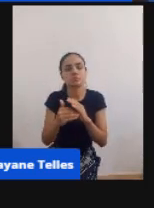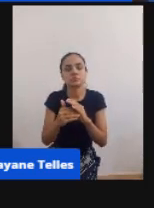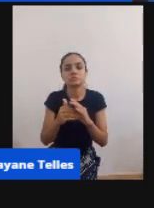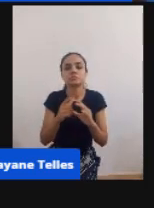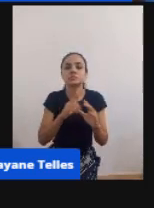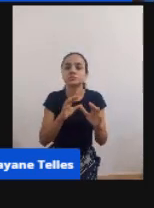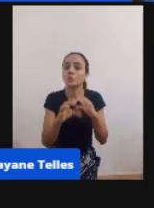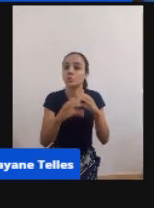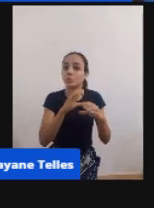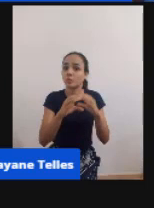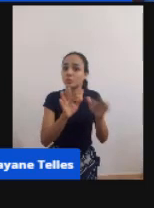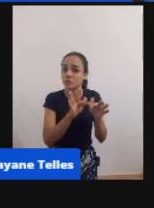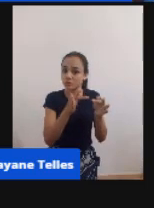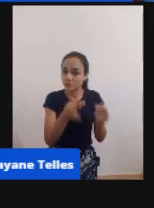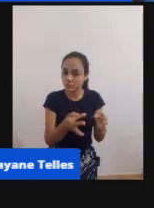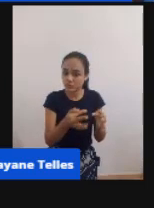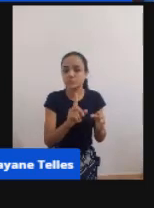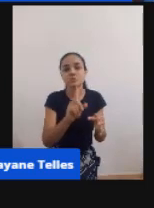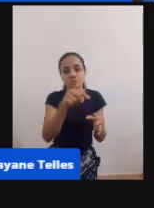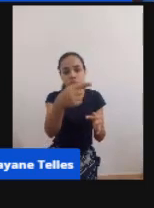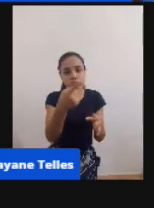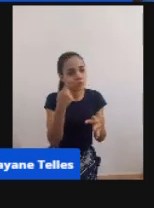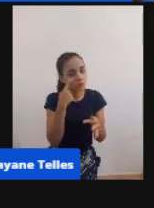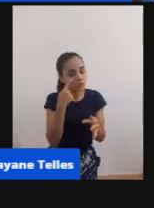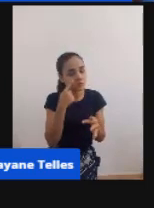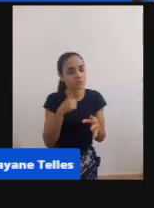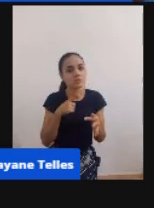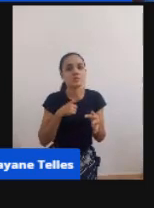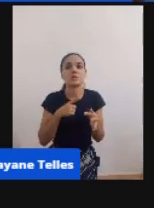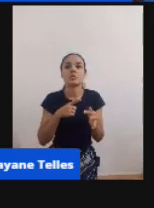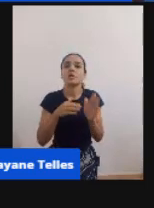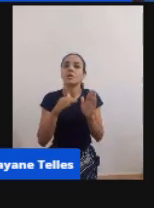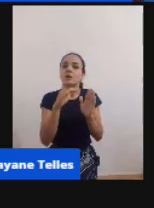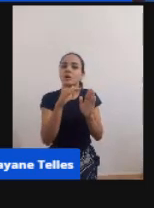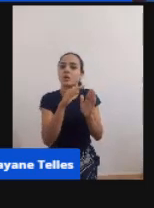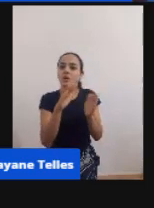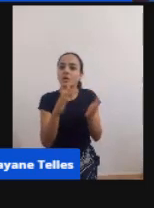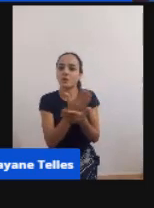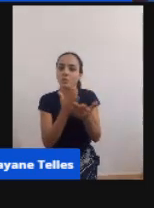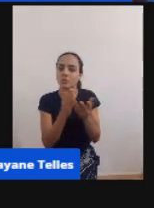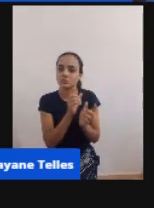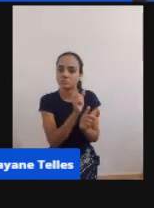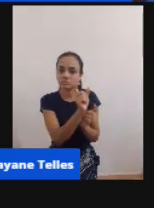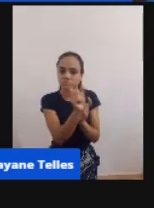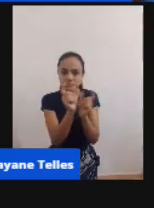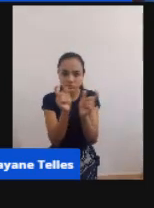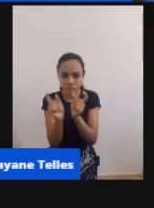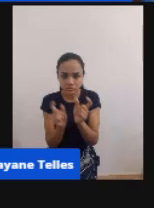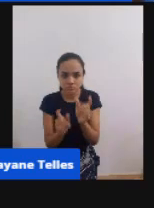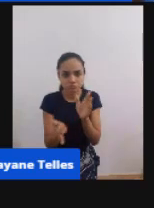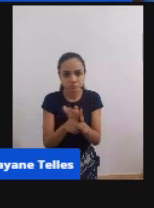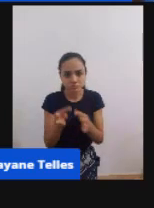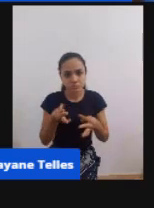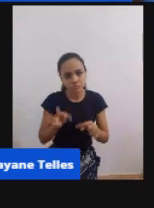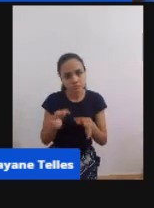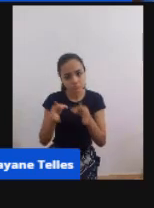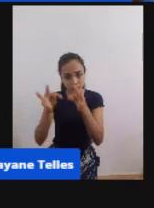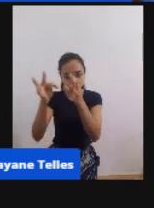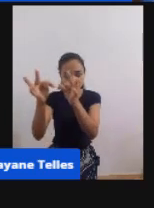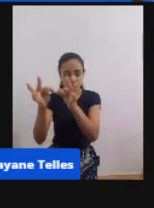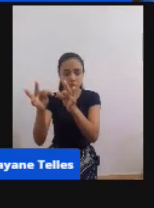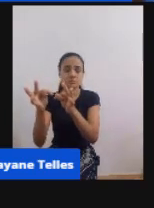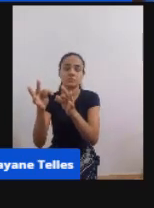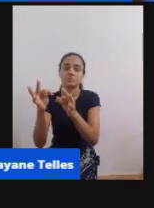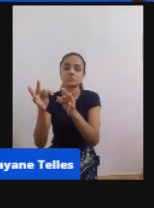vamos ver em seguida, são termos aí da tecnologia. Então, a comunicação assíncrona quer dizer que todos